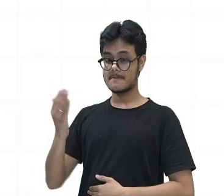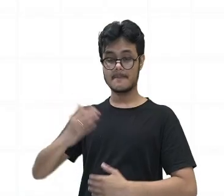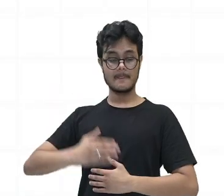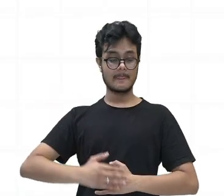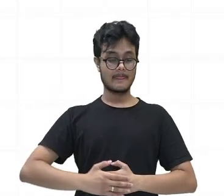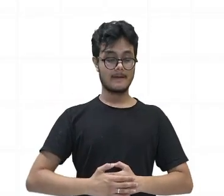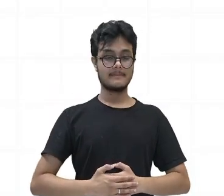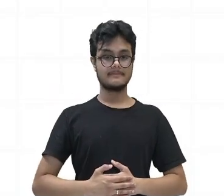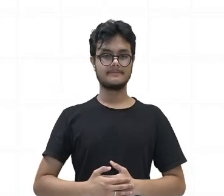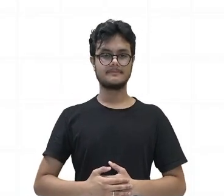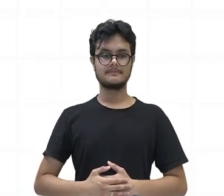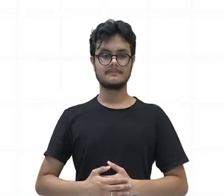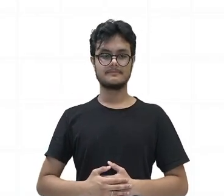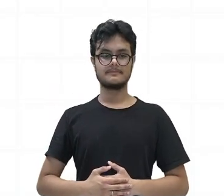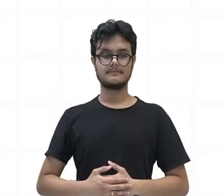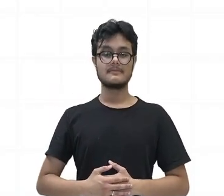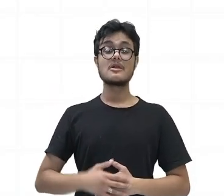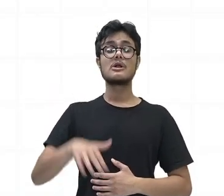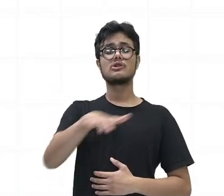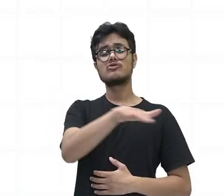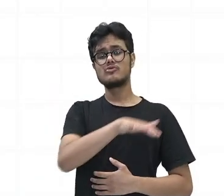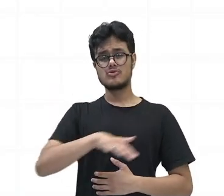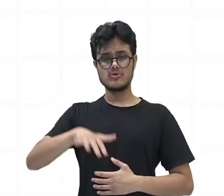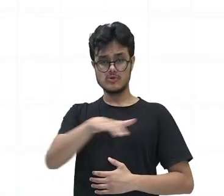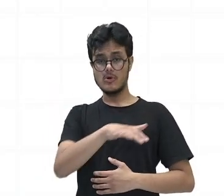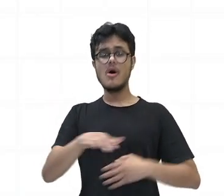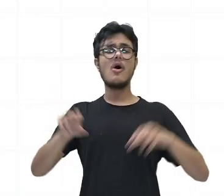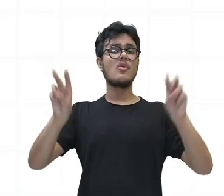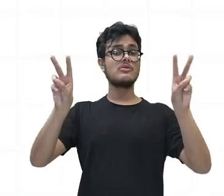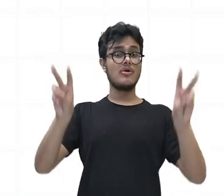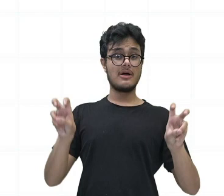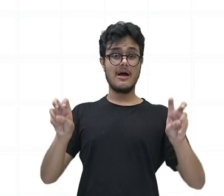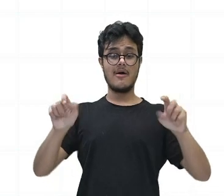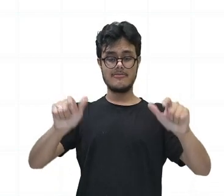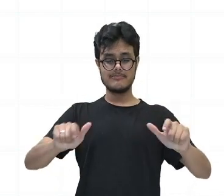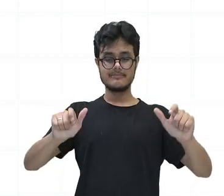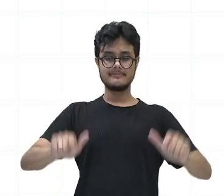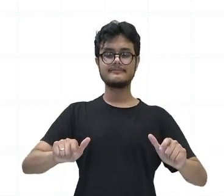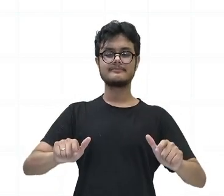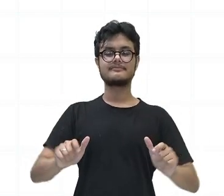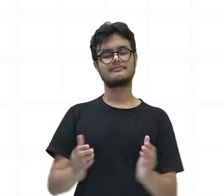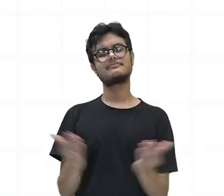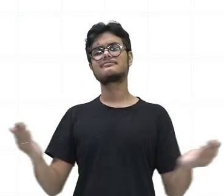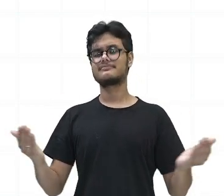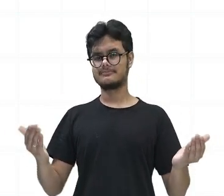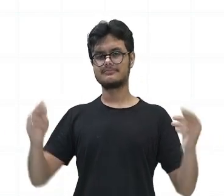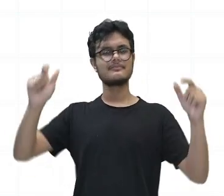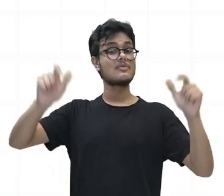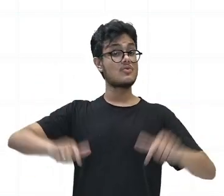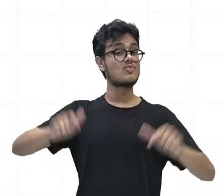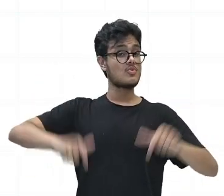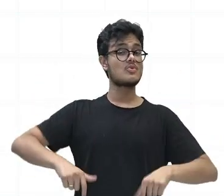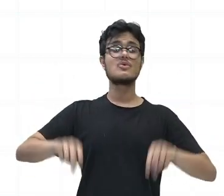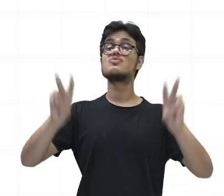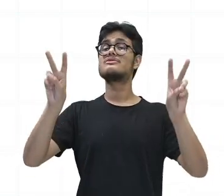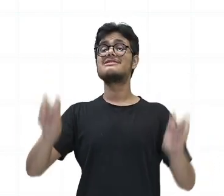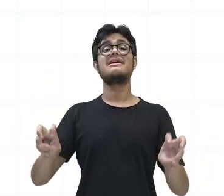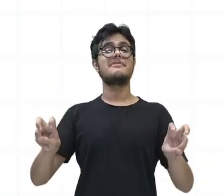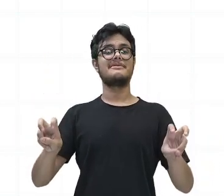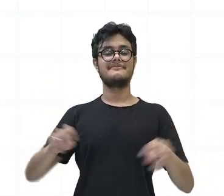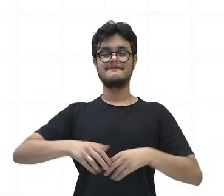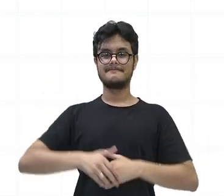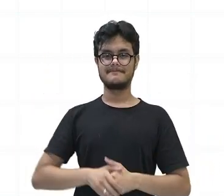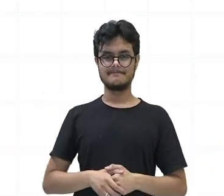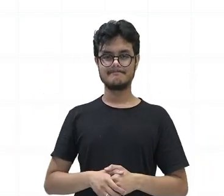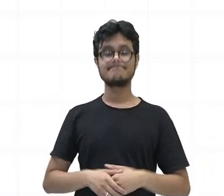lá? E aí, falando sobre os enredos, envolve o quê? Eu tenho o meu enredo, mas para